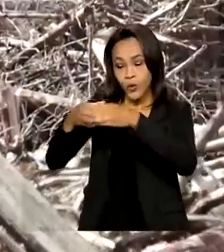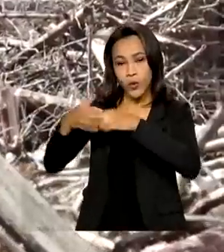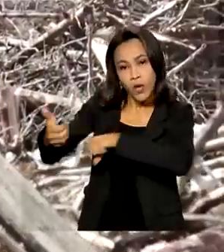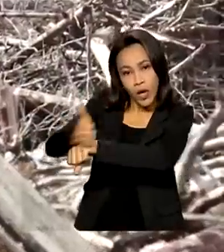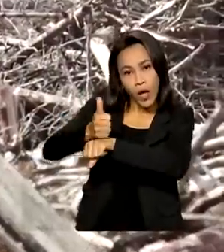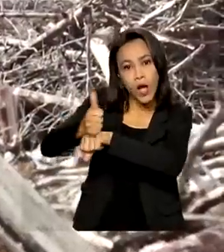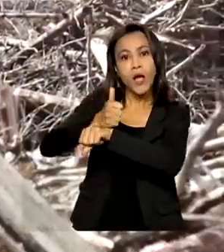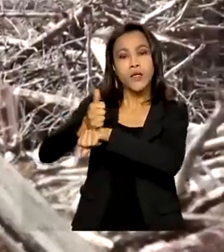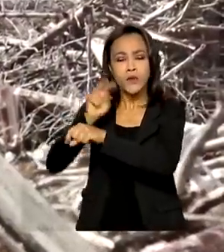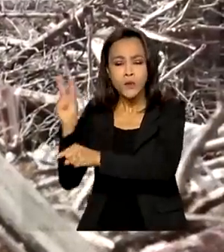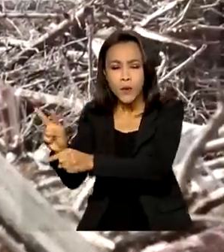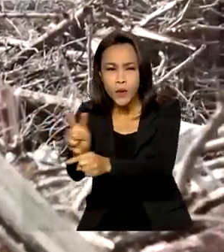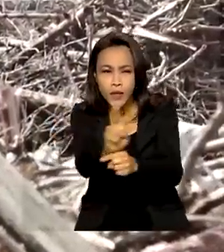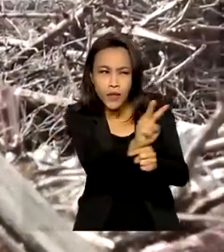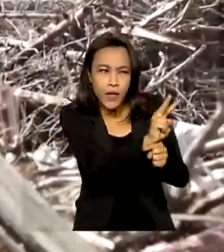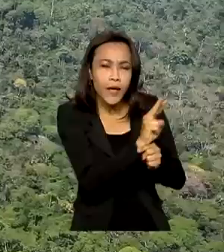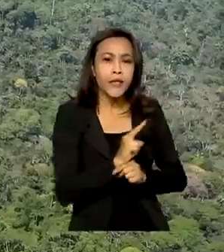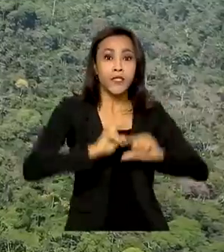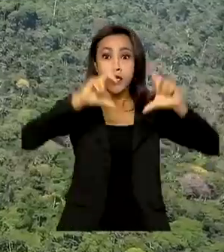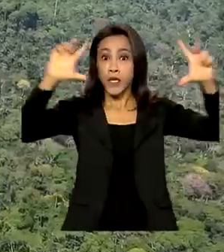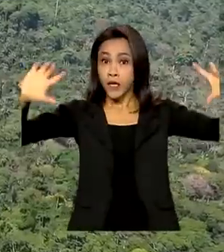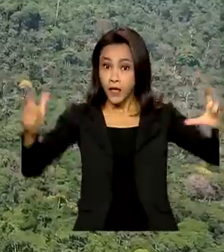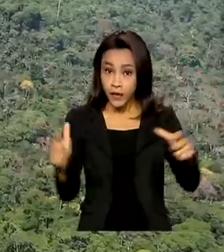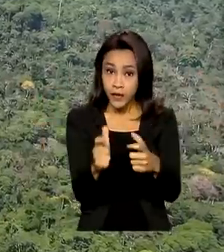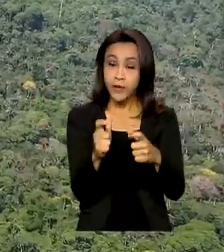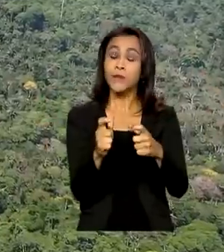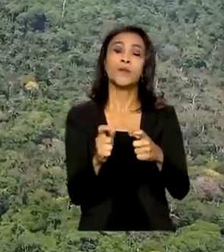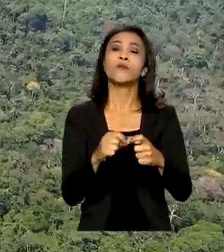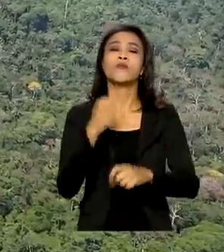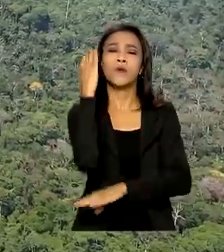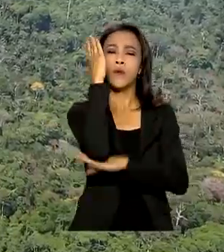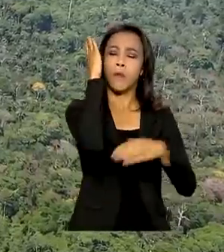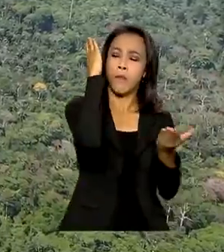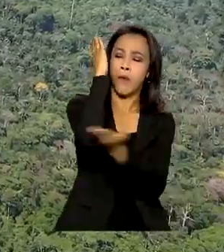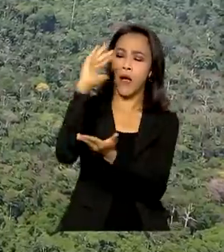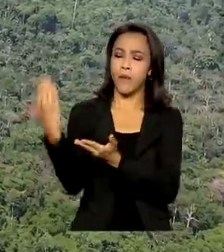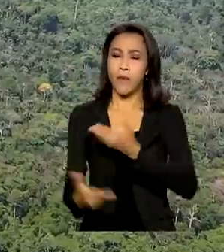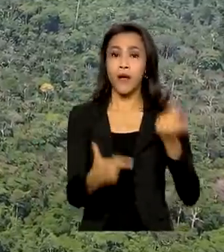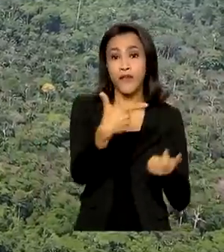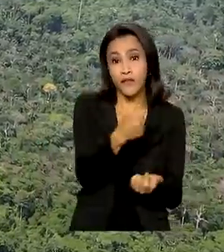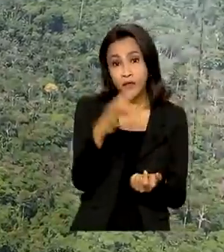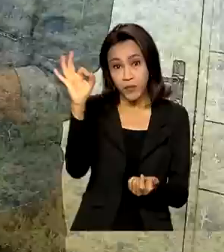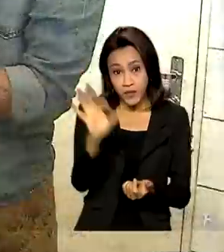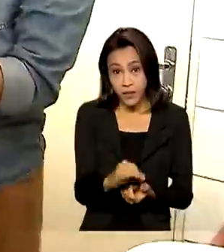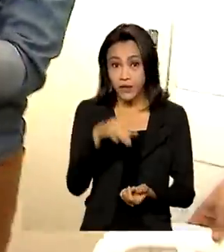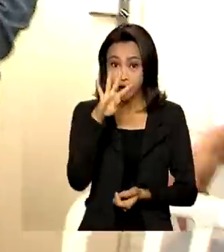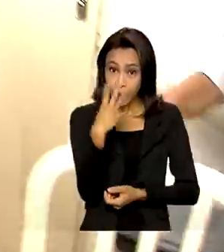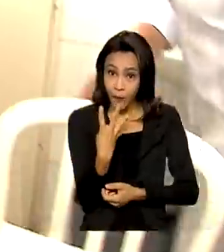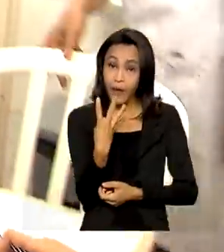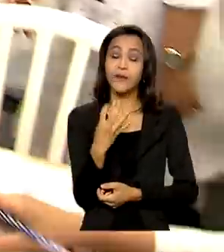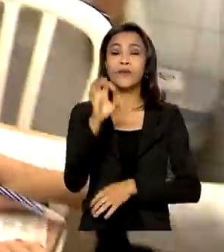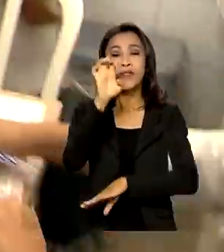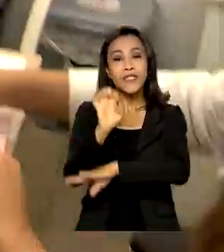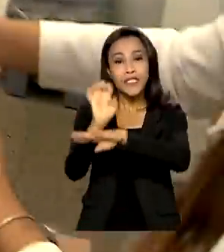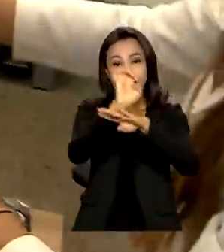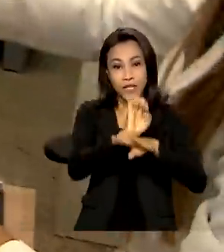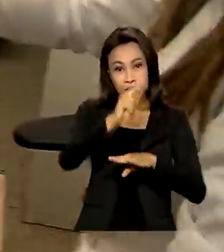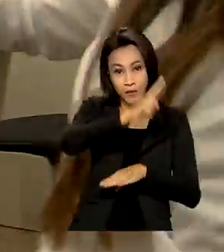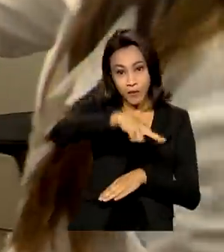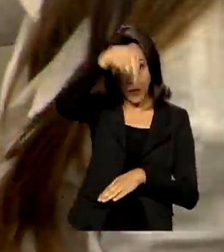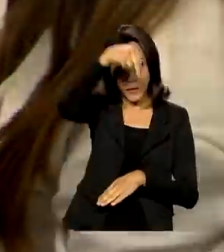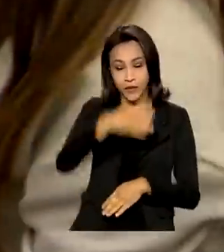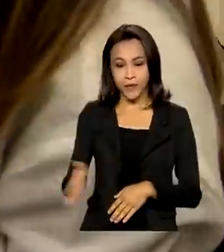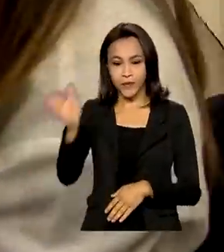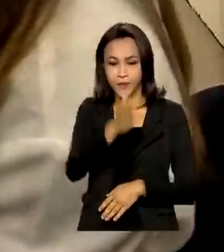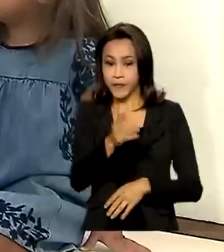bioma reduz desmatamento em mais de vinte por cento em 4 Estados no norte do país força-tarefa contra o